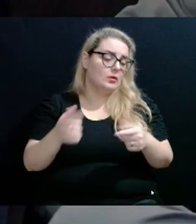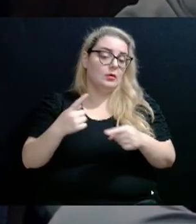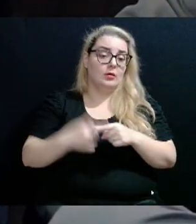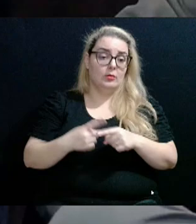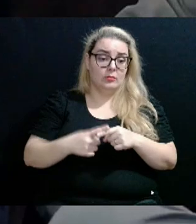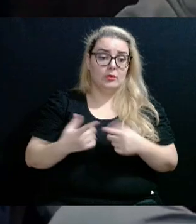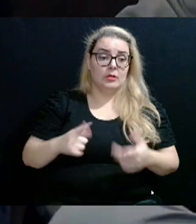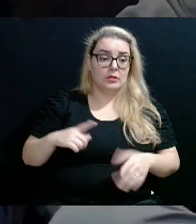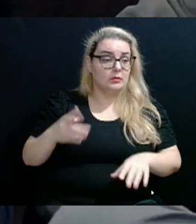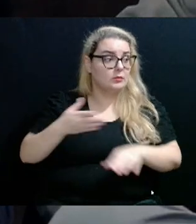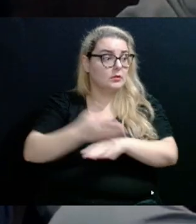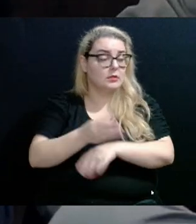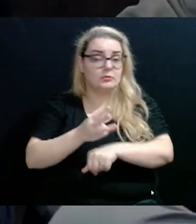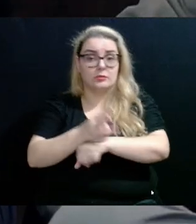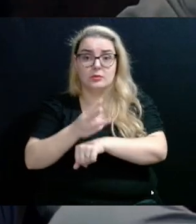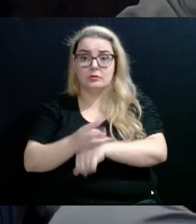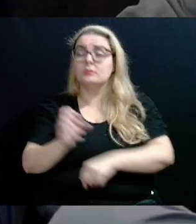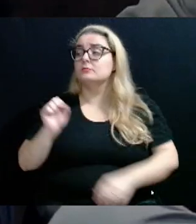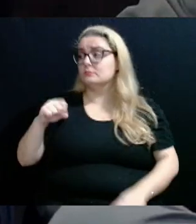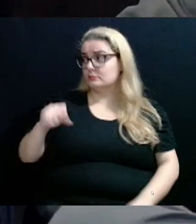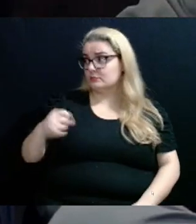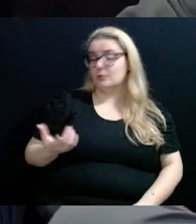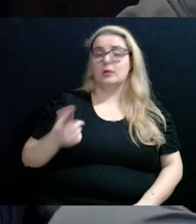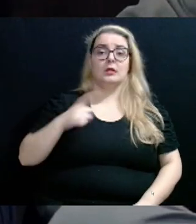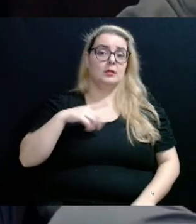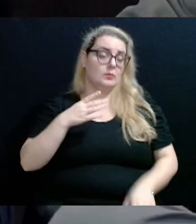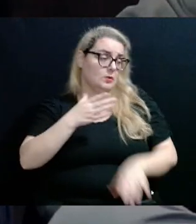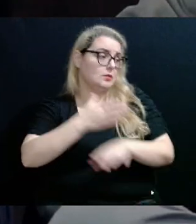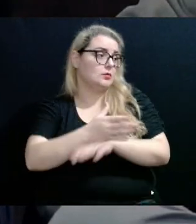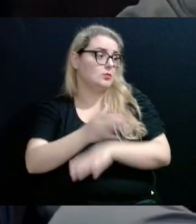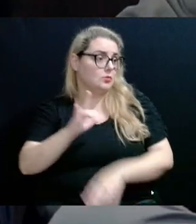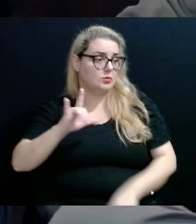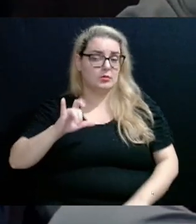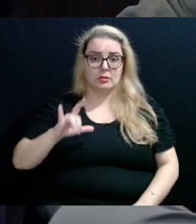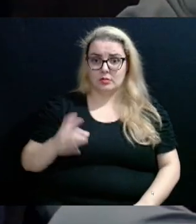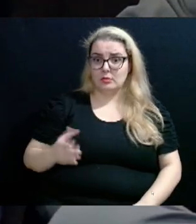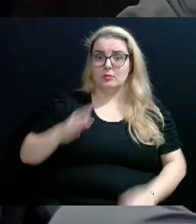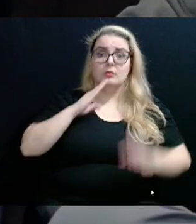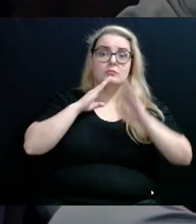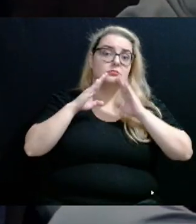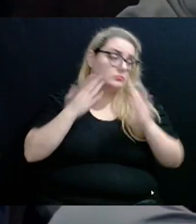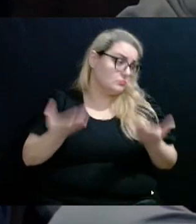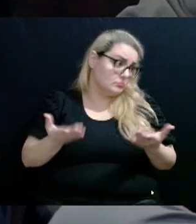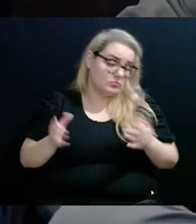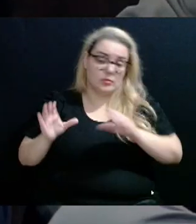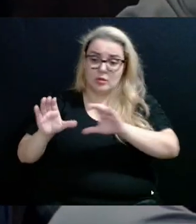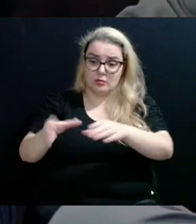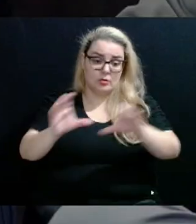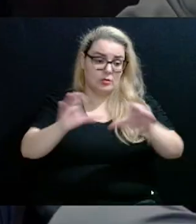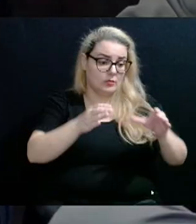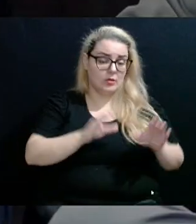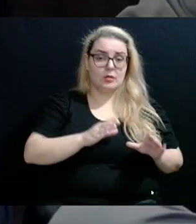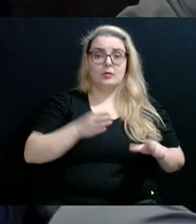você tem acesso ao Instagram, Facebooks, com grupos e comunidades de pessoas que informam as figurinhas que